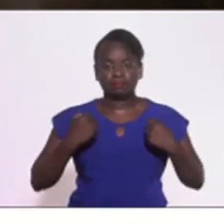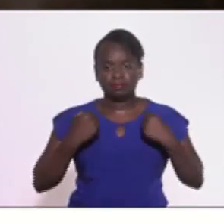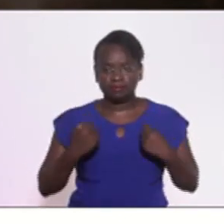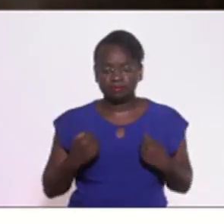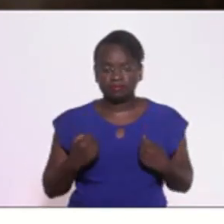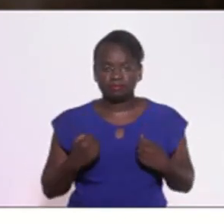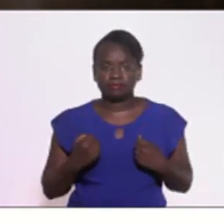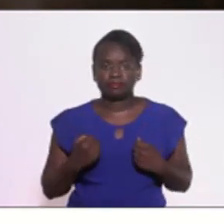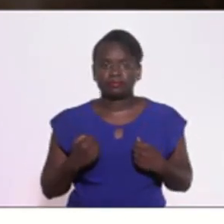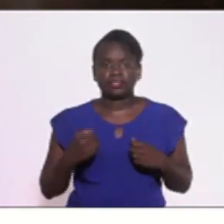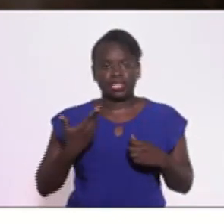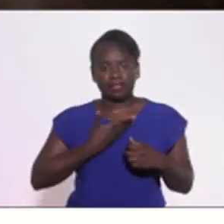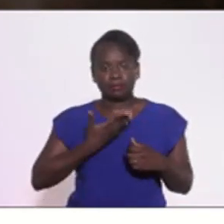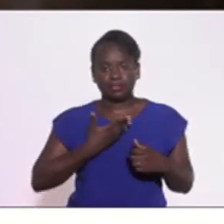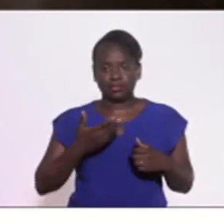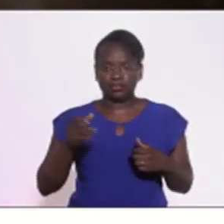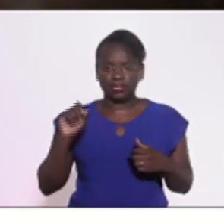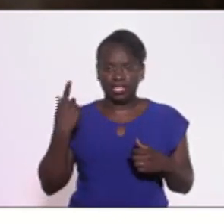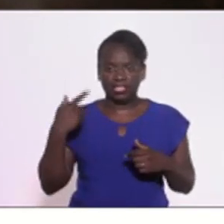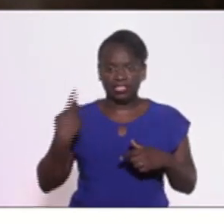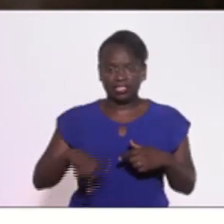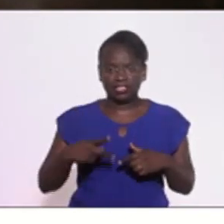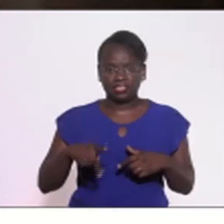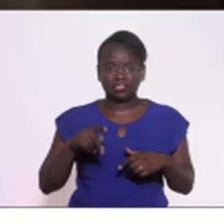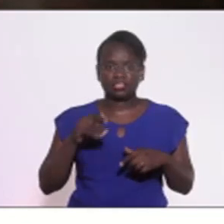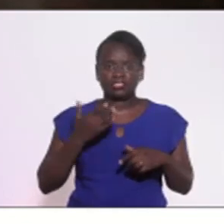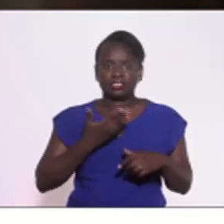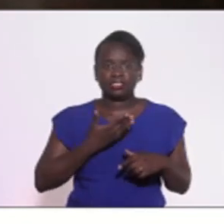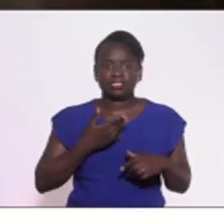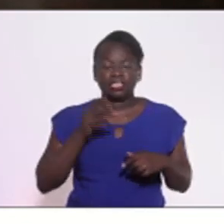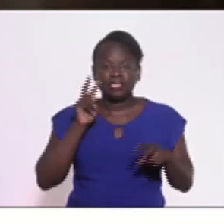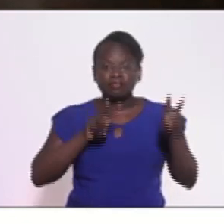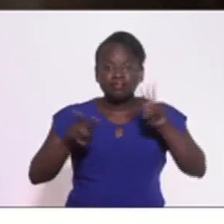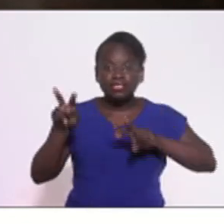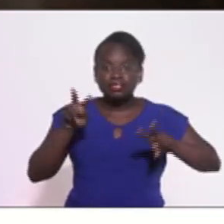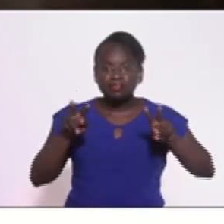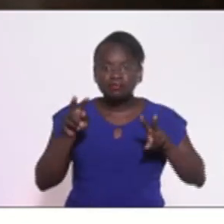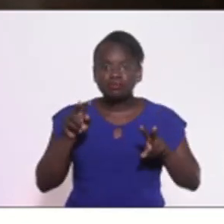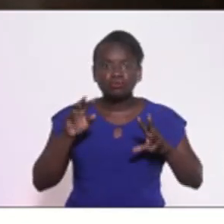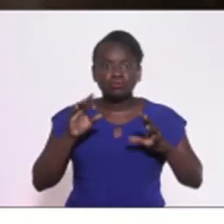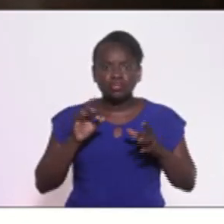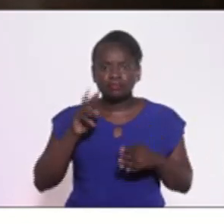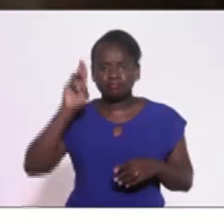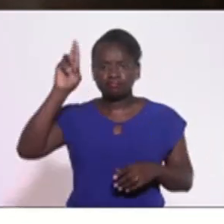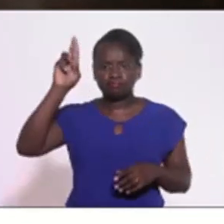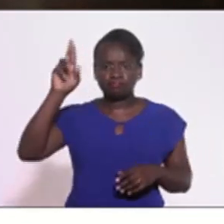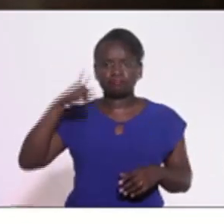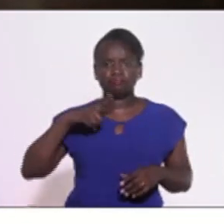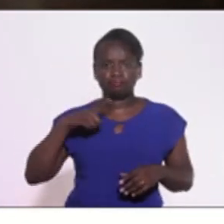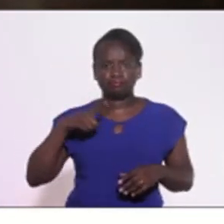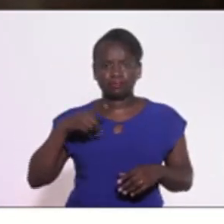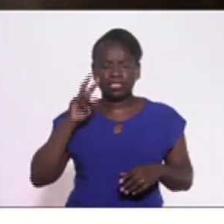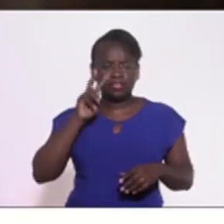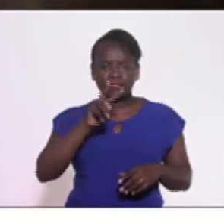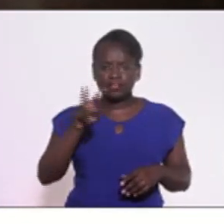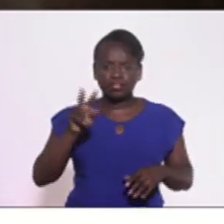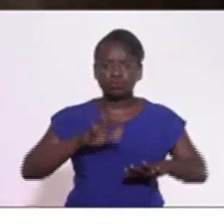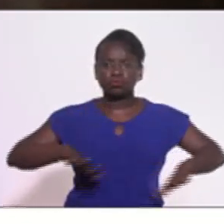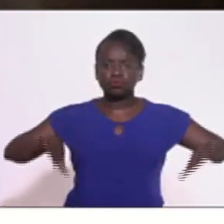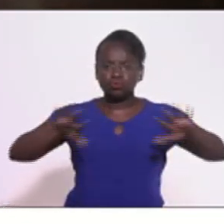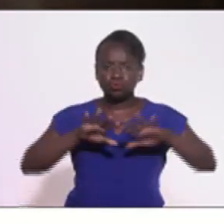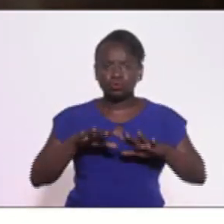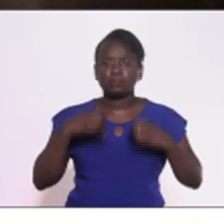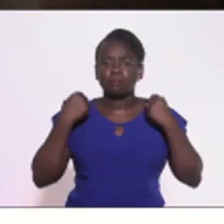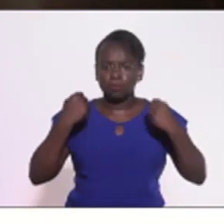meu ex-colega de Câmara, Milton Naú, tem visão, tem liderança, e que tem visão e liderança,